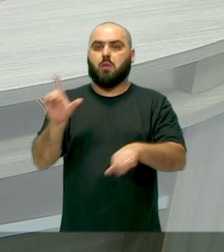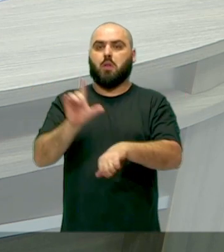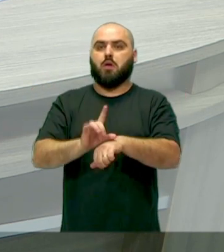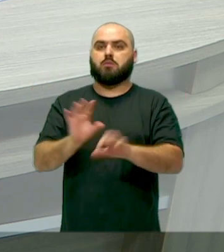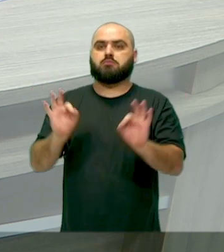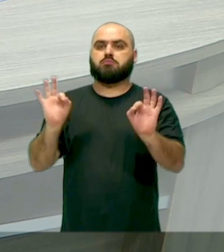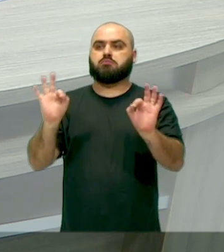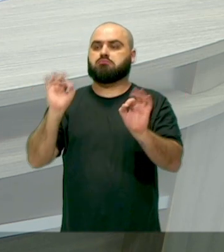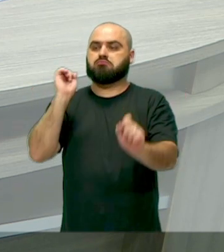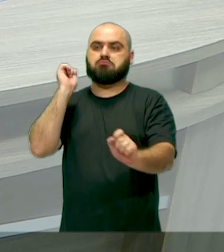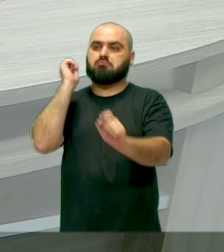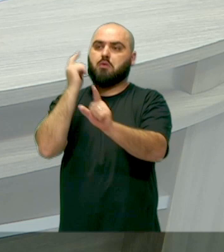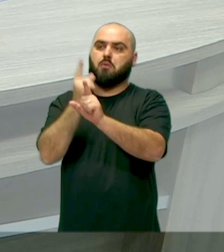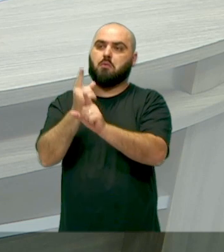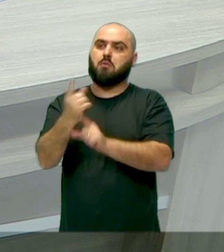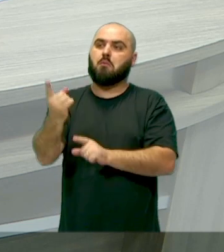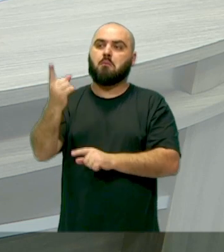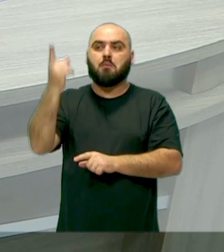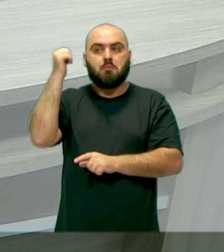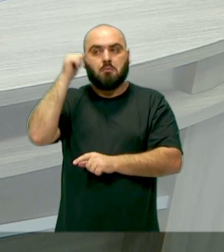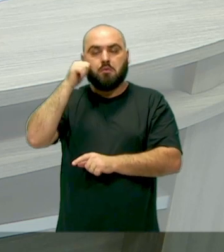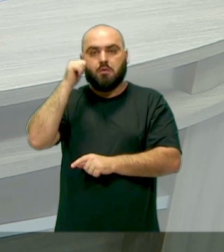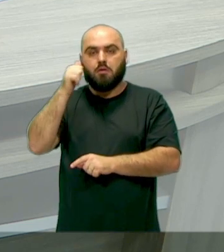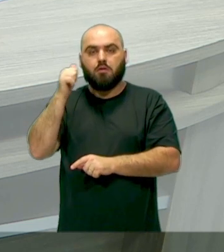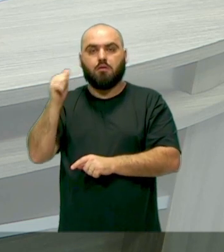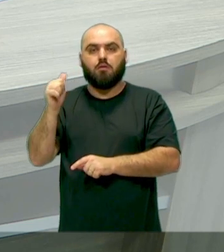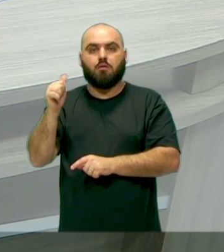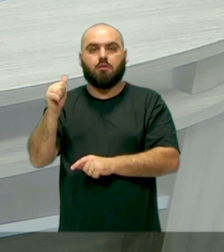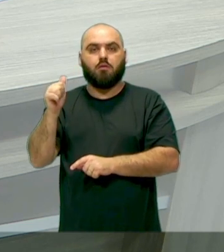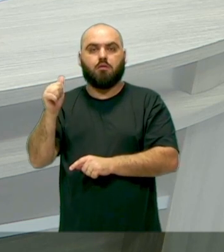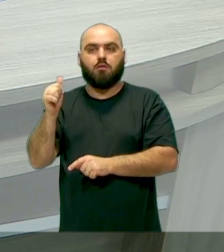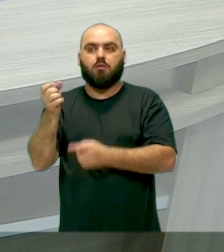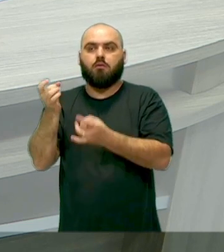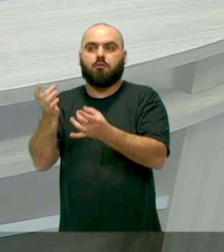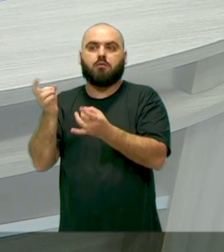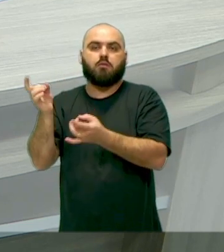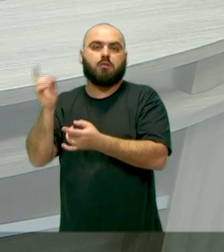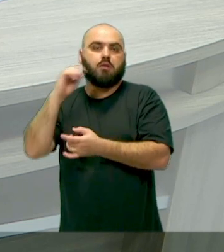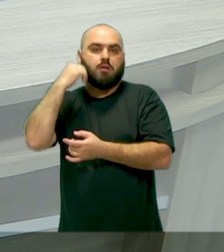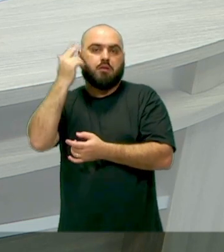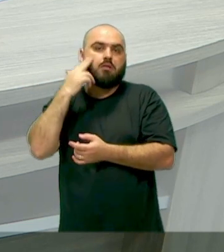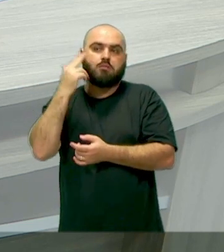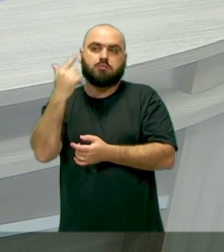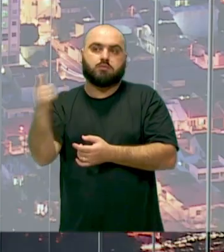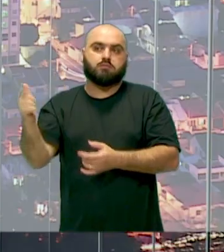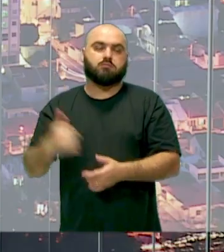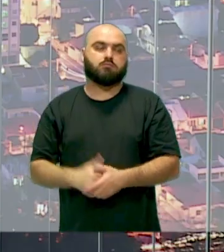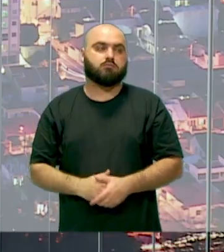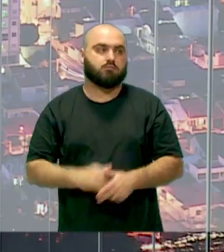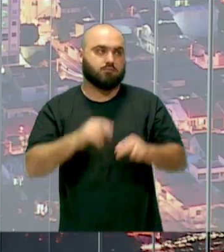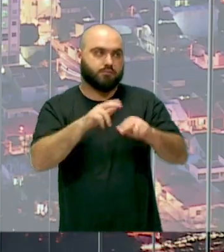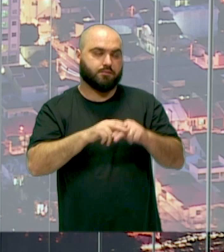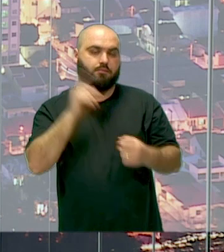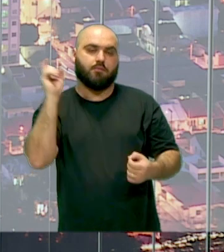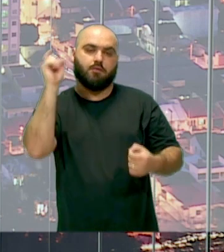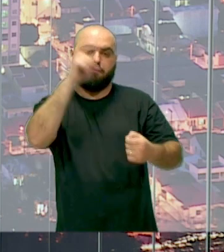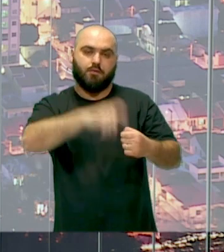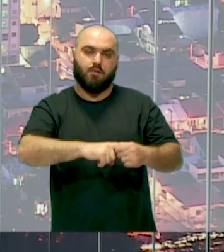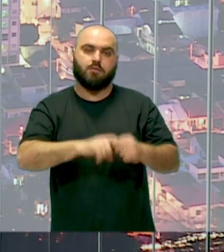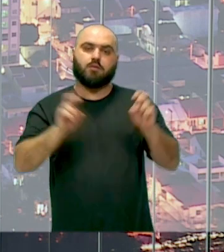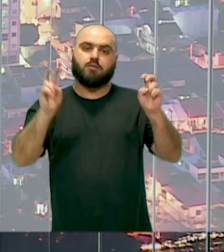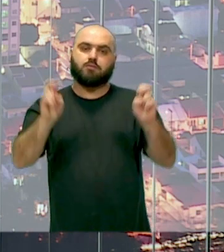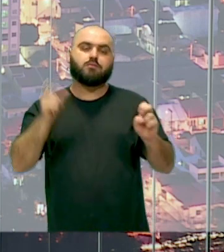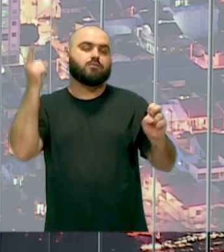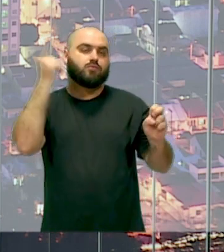tu não encontra uma vendedora negra. Por isso que a gente volta agora, então, a essa questão, né,